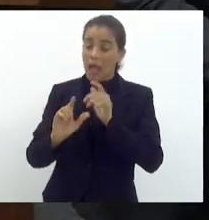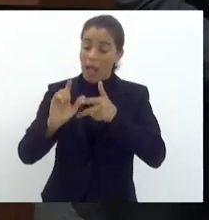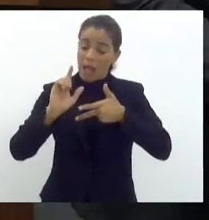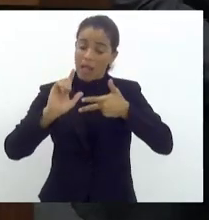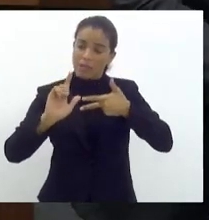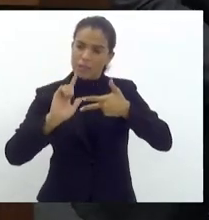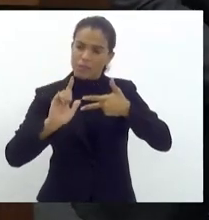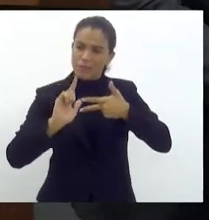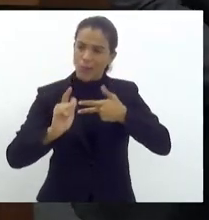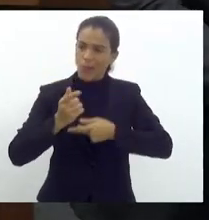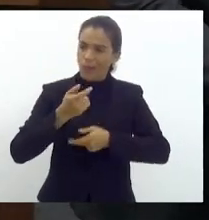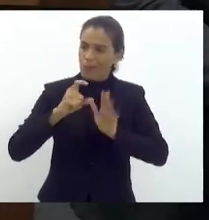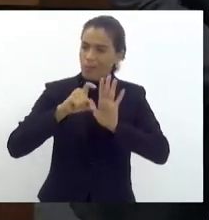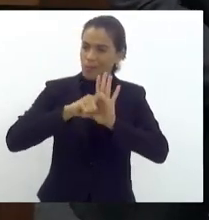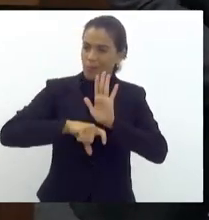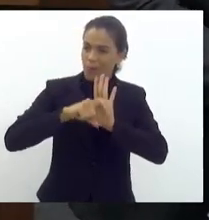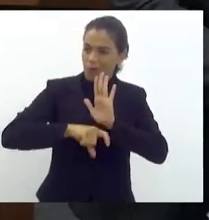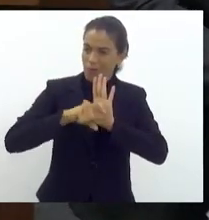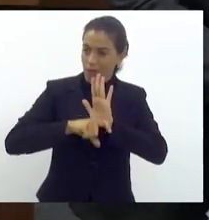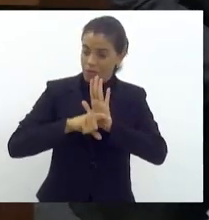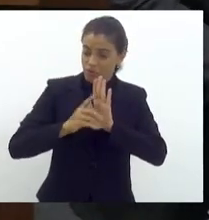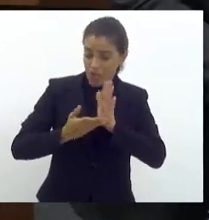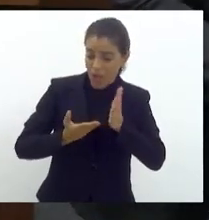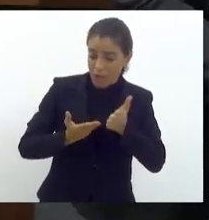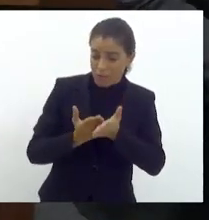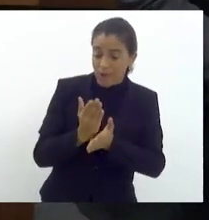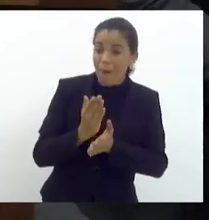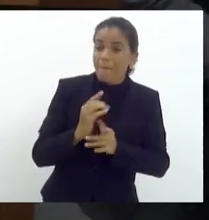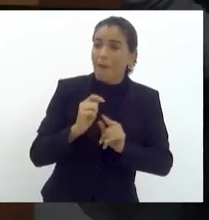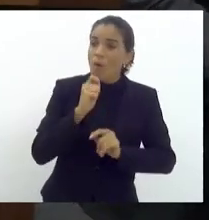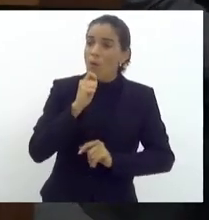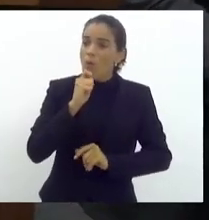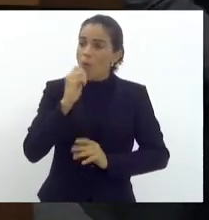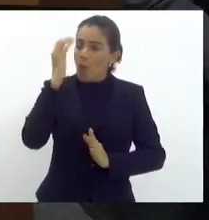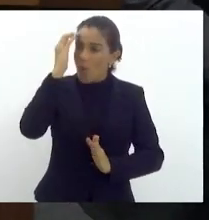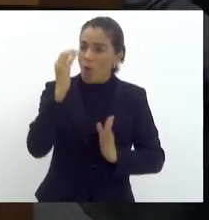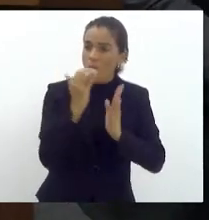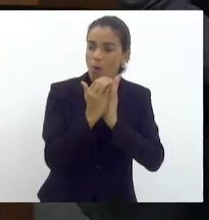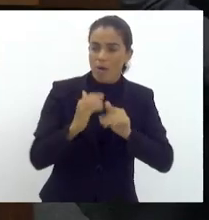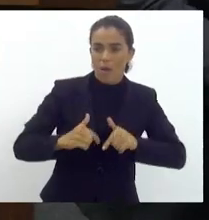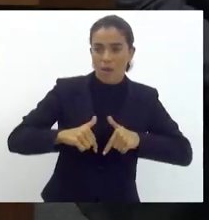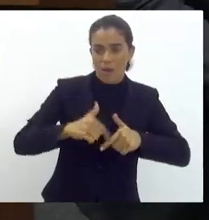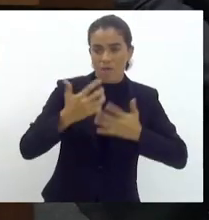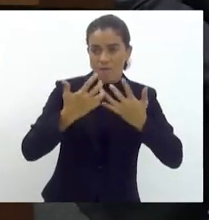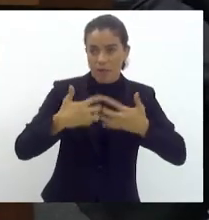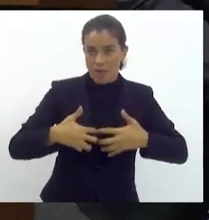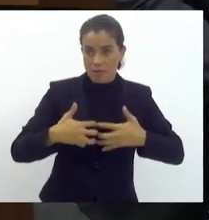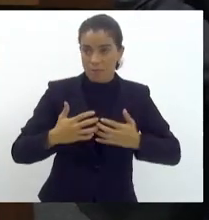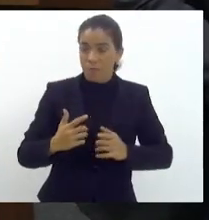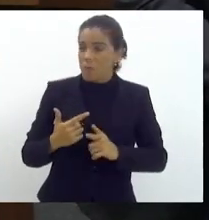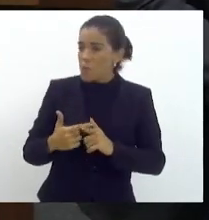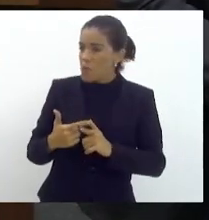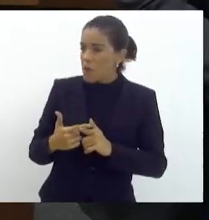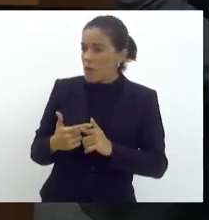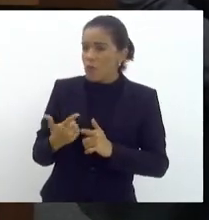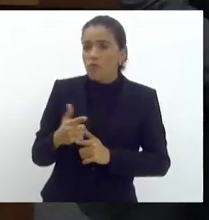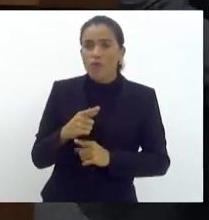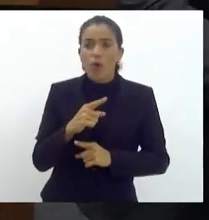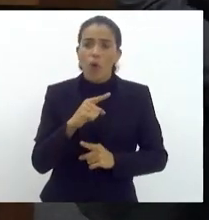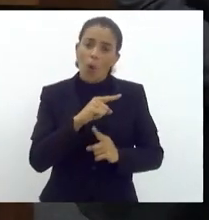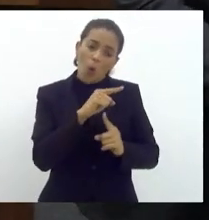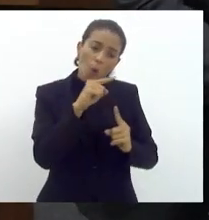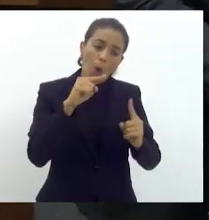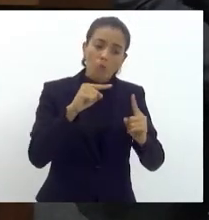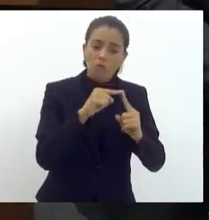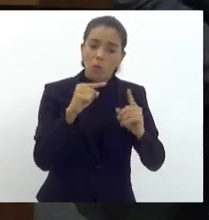tributária que às vezes ela ela entrou em vigor mas ela não cumpriu a sua eficácia seja porque não foi objeto de uma